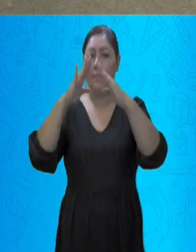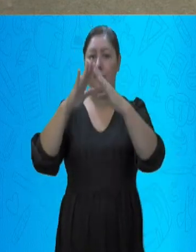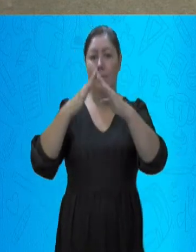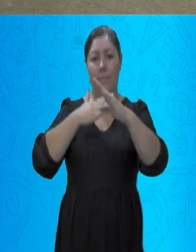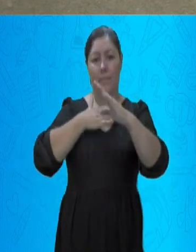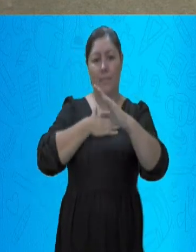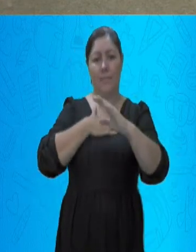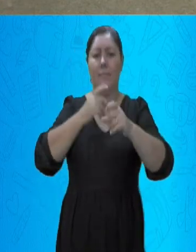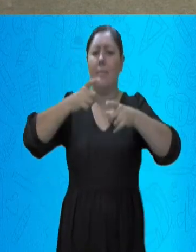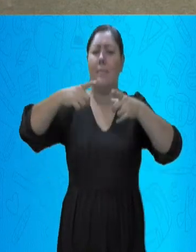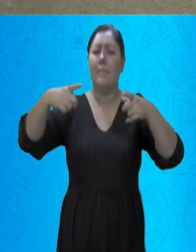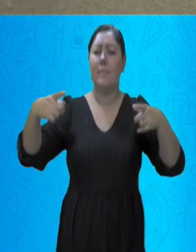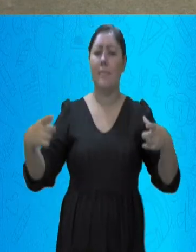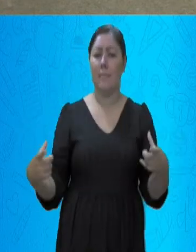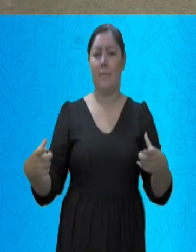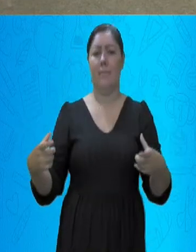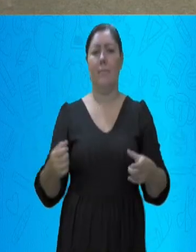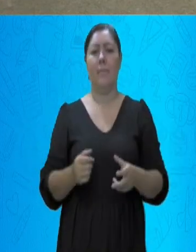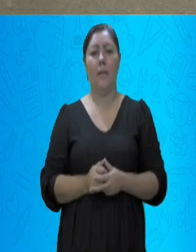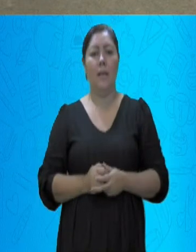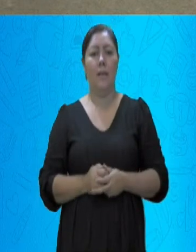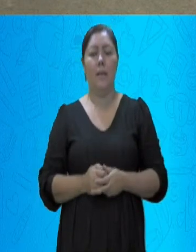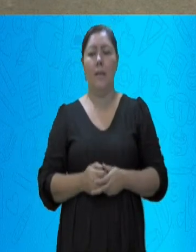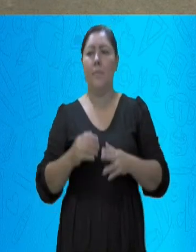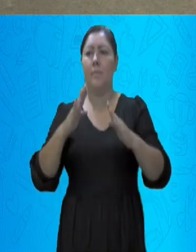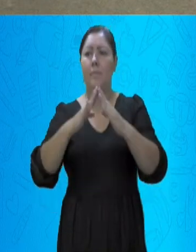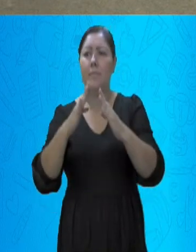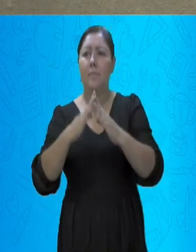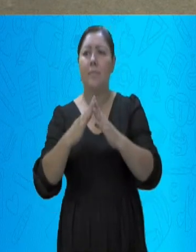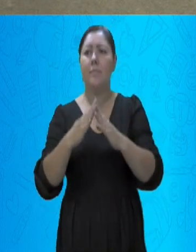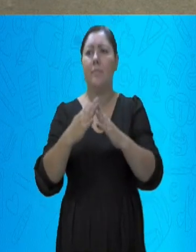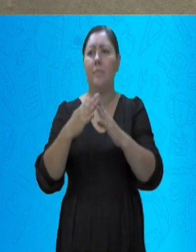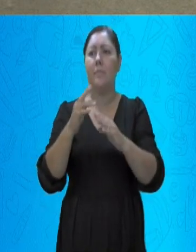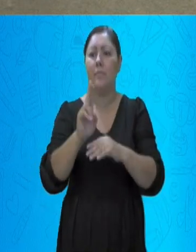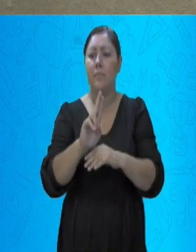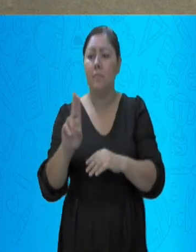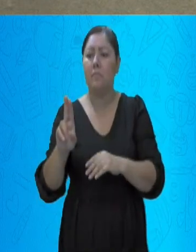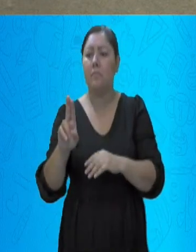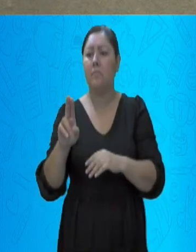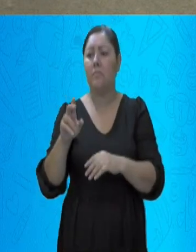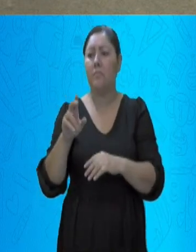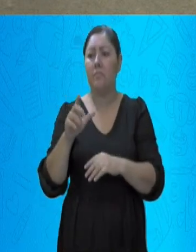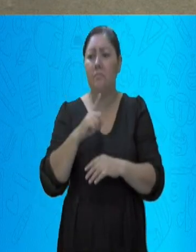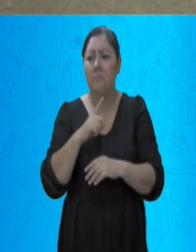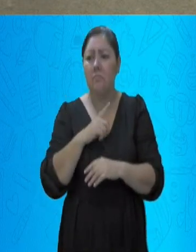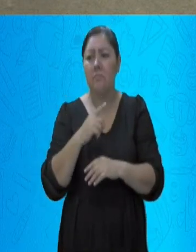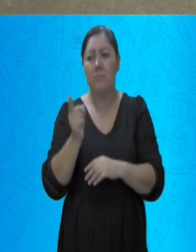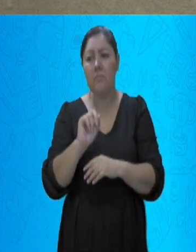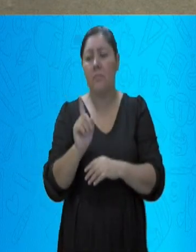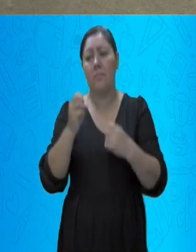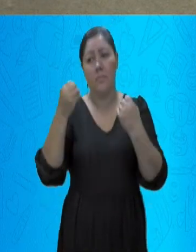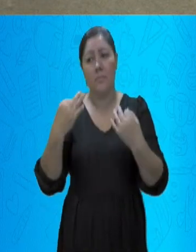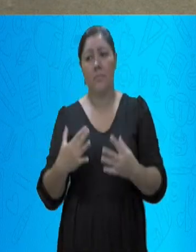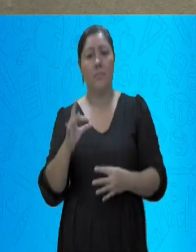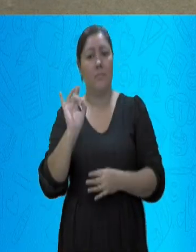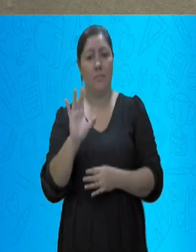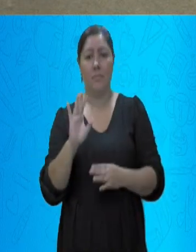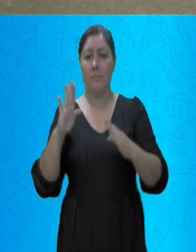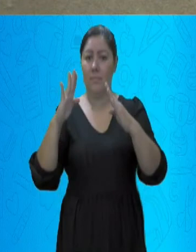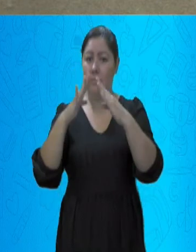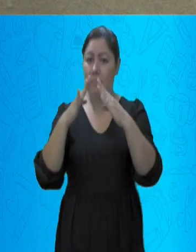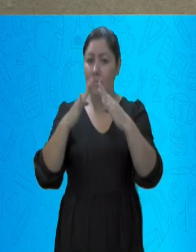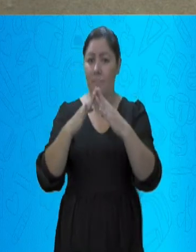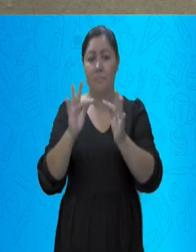a uma casa em específico, eu estou me referindo a um lugar, a um ambiente onde as pessoas moram. Então,